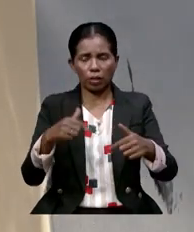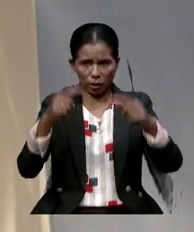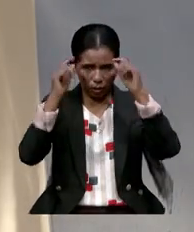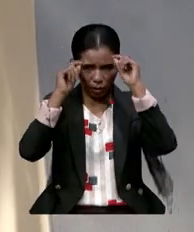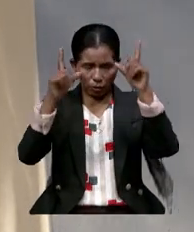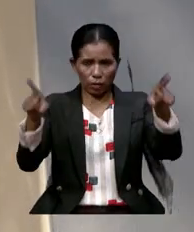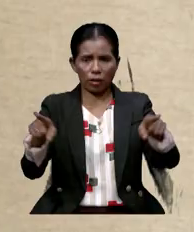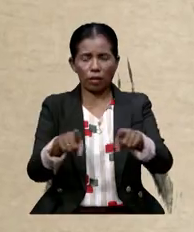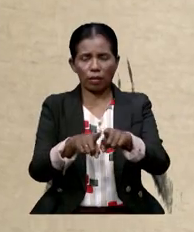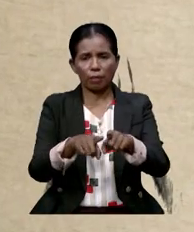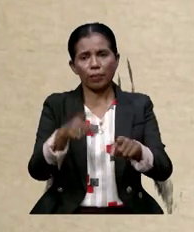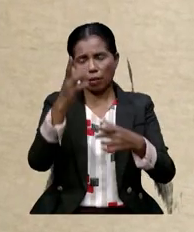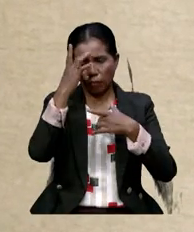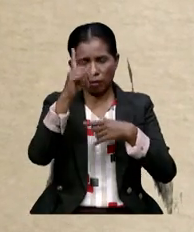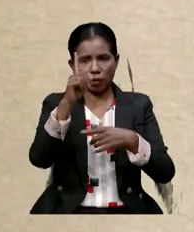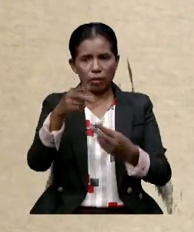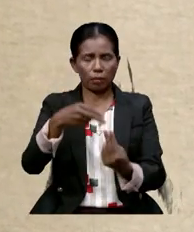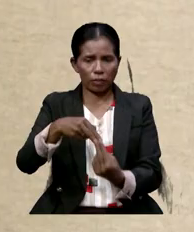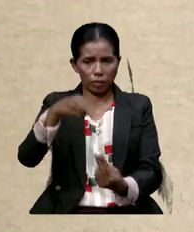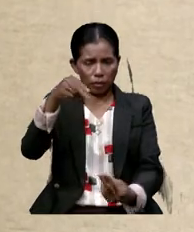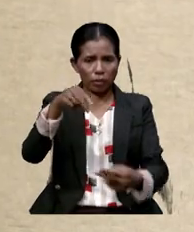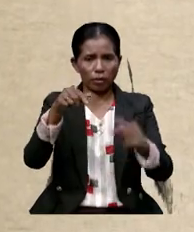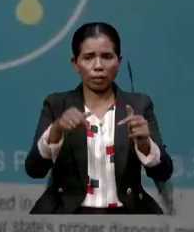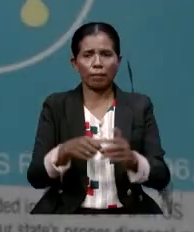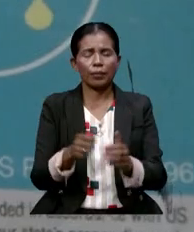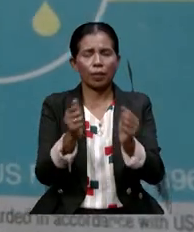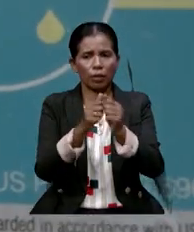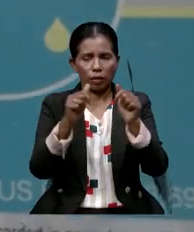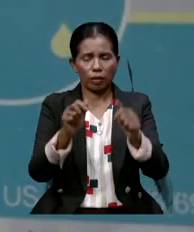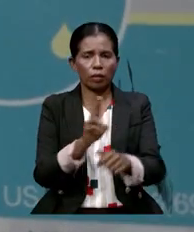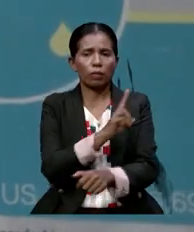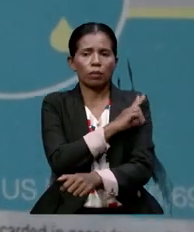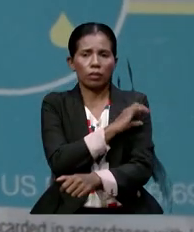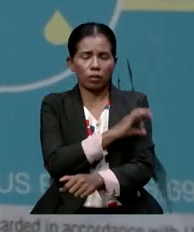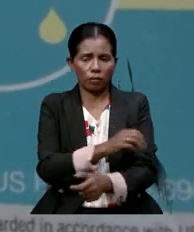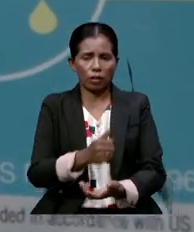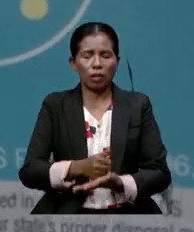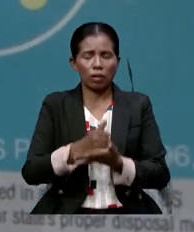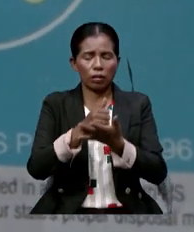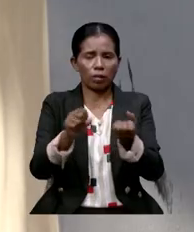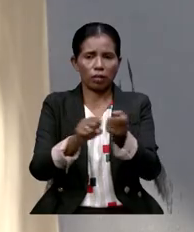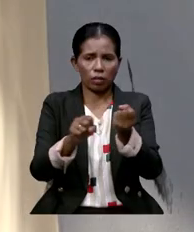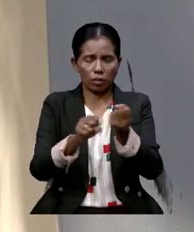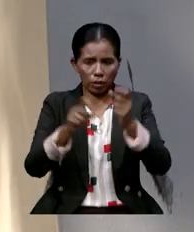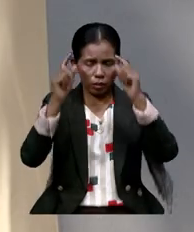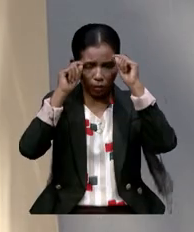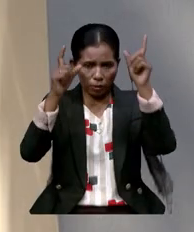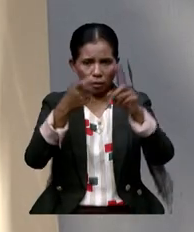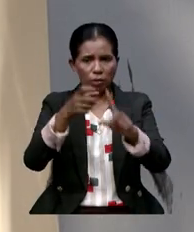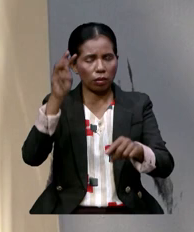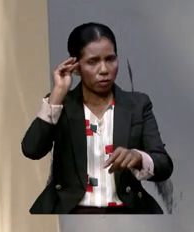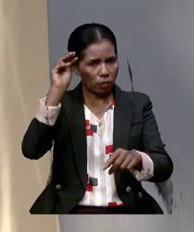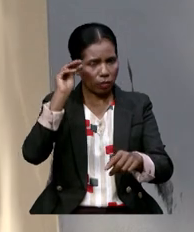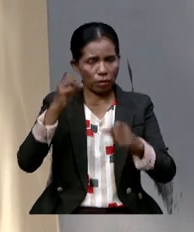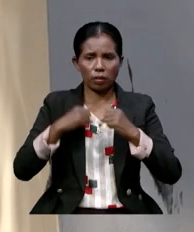sa moras idama malnutrisaun ne. Entang ho idane UNICEF hanoi atu suporta gubernur Timor Leste, Luisi Ministério